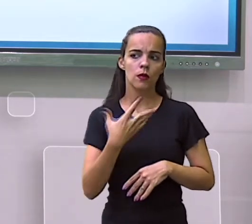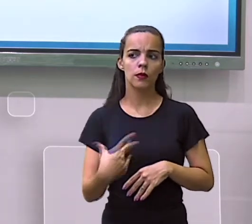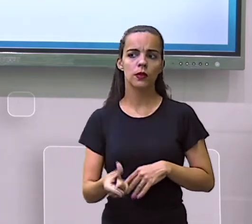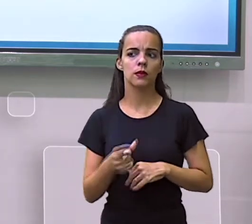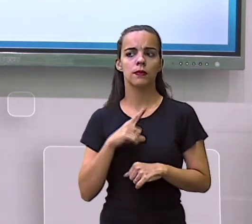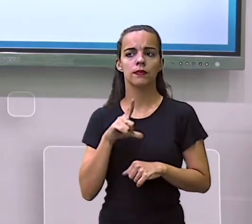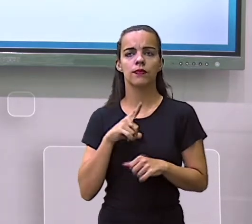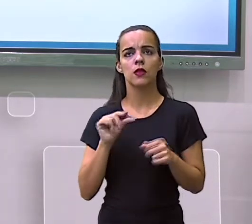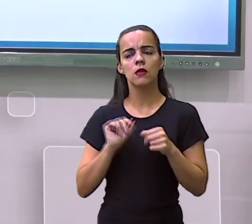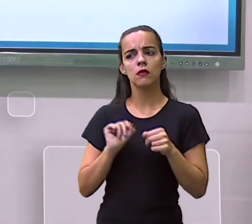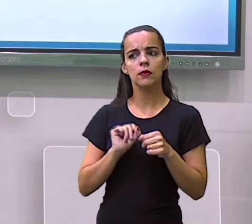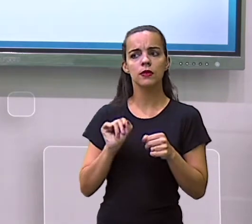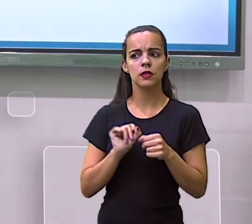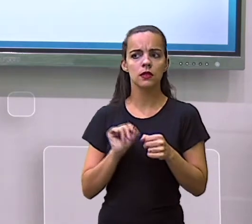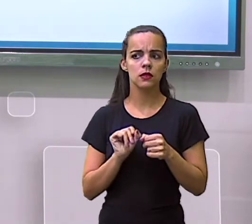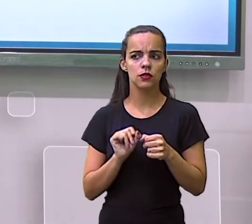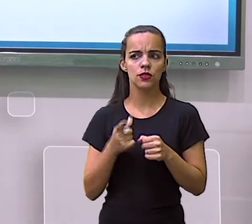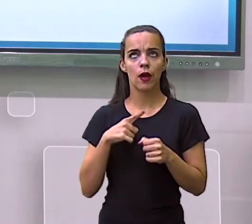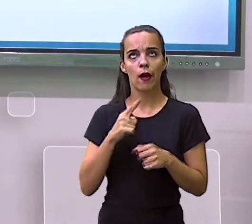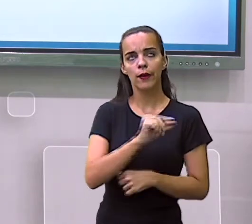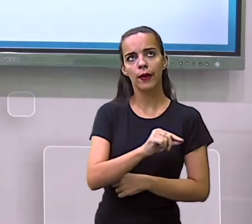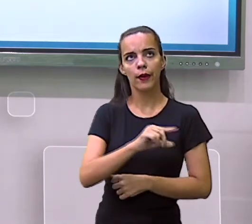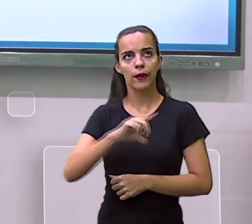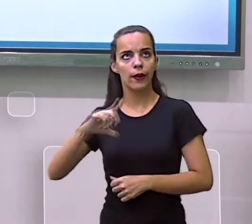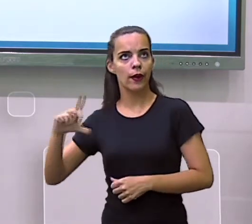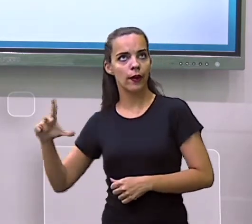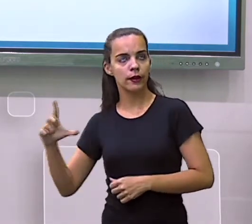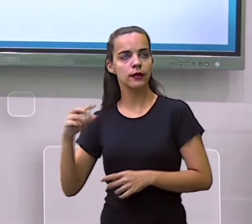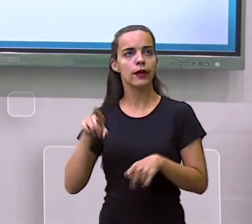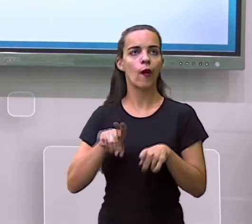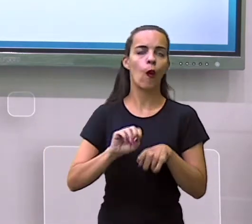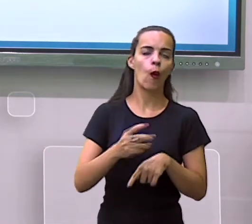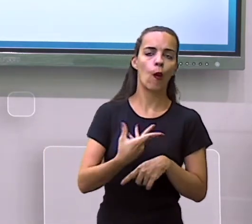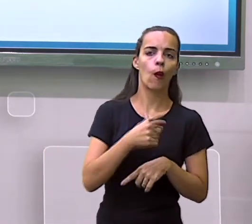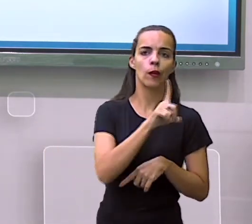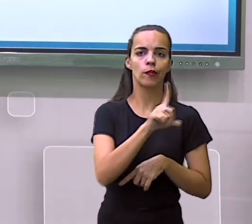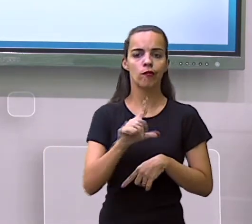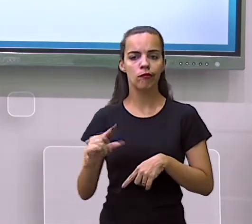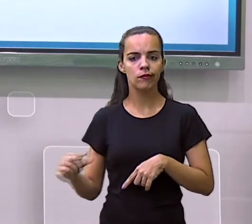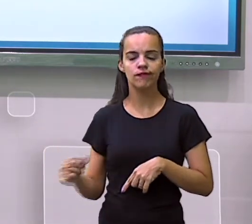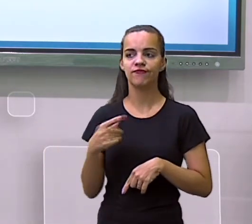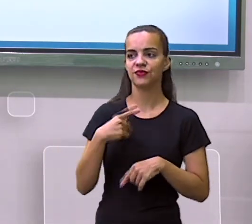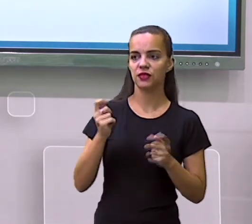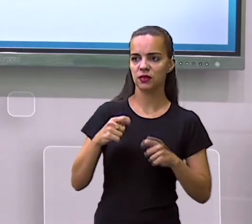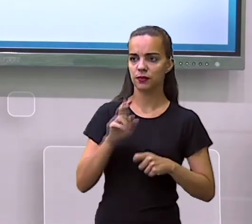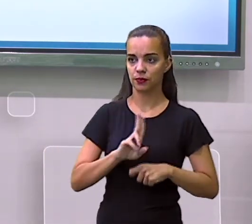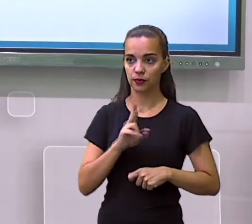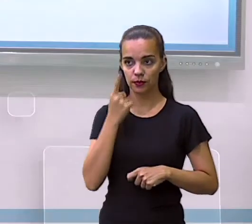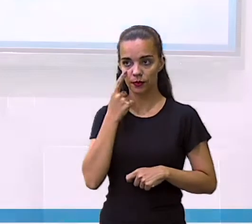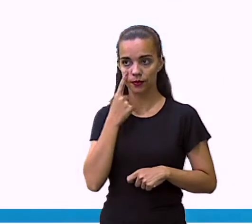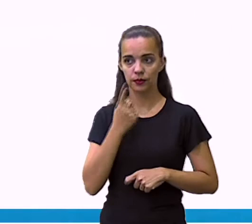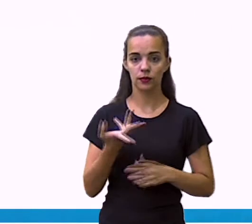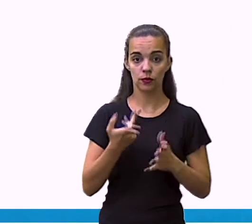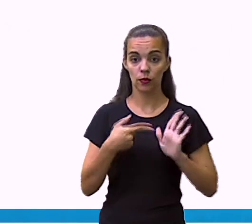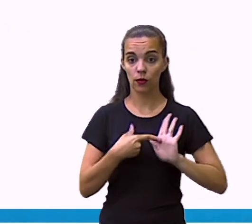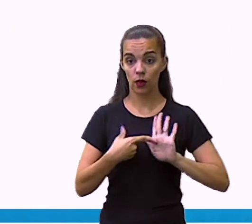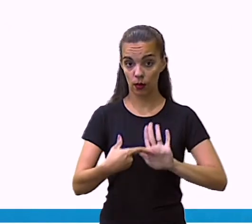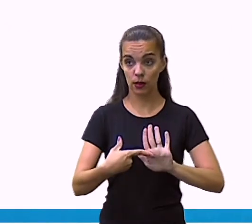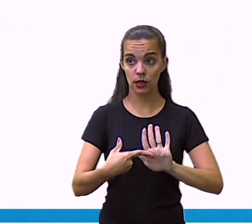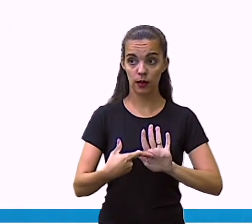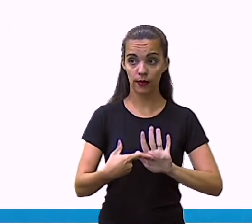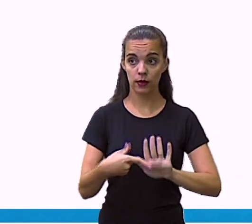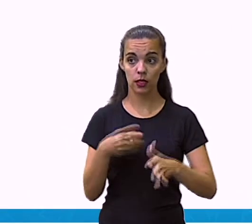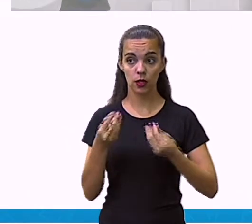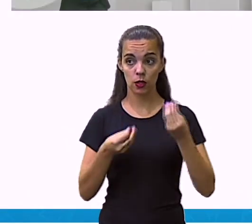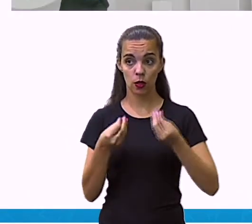dizia, vamos fazer ordem crescente, ordem decrescente, certo? Agora, nós não precisamos mais